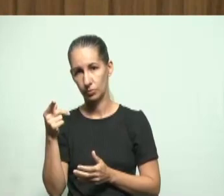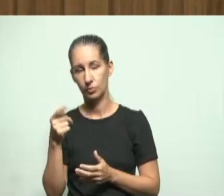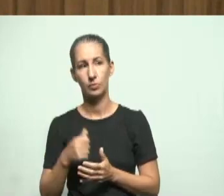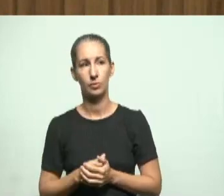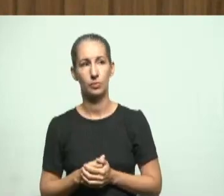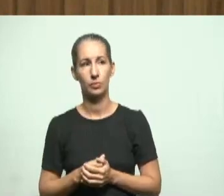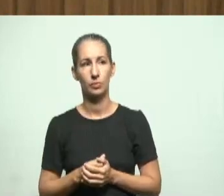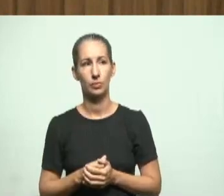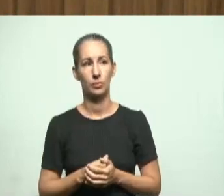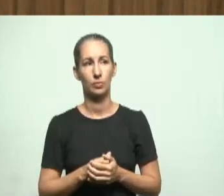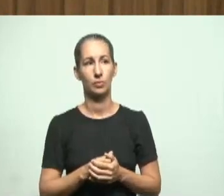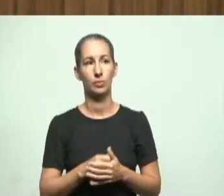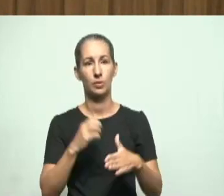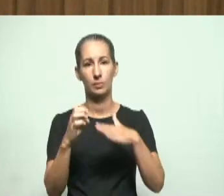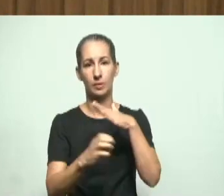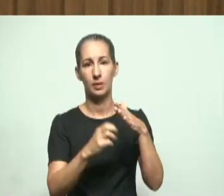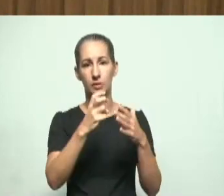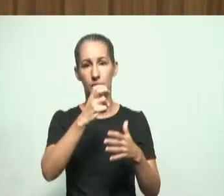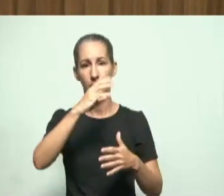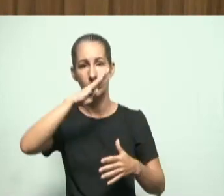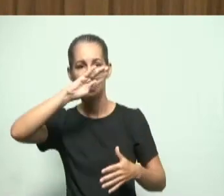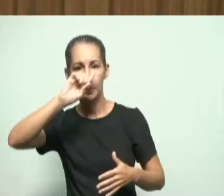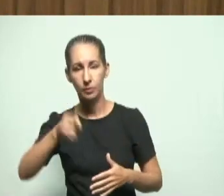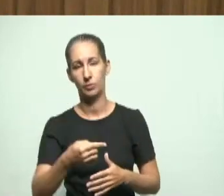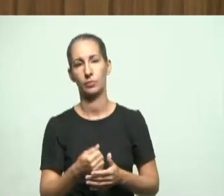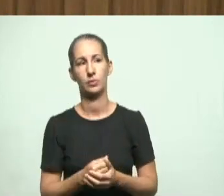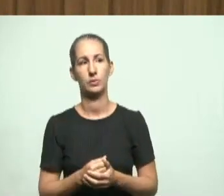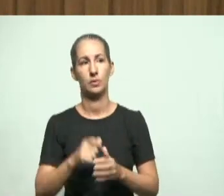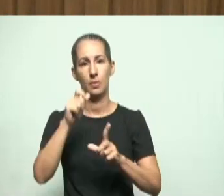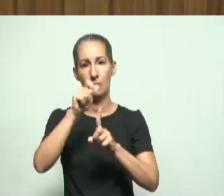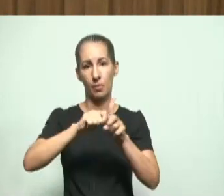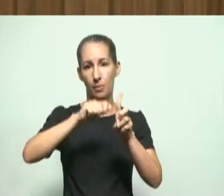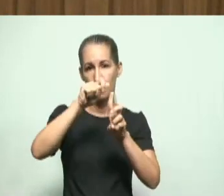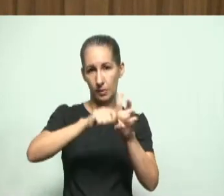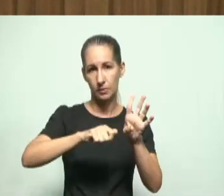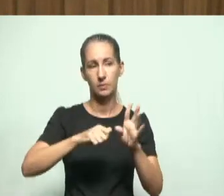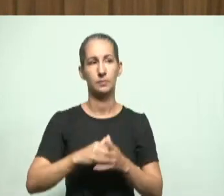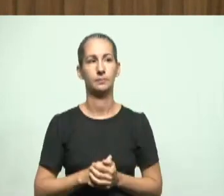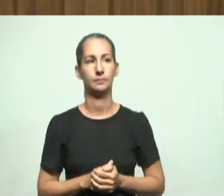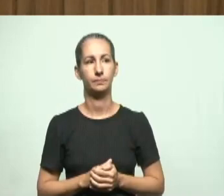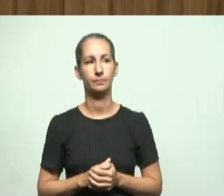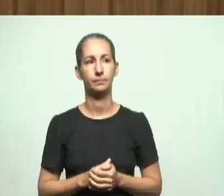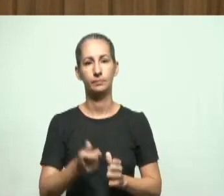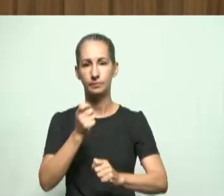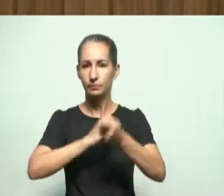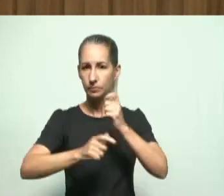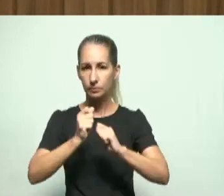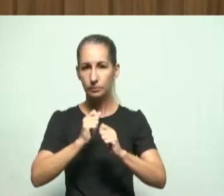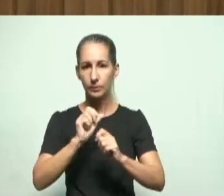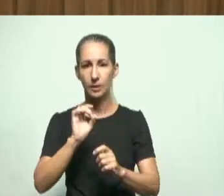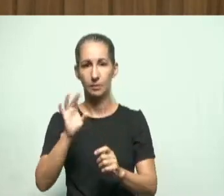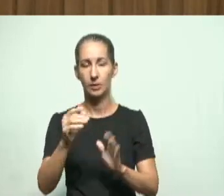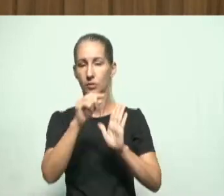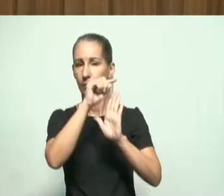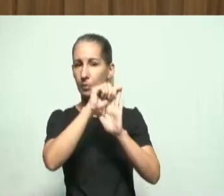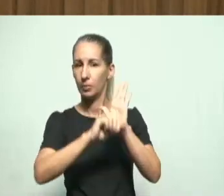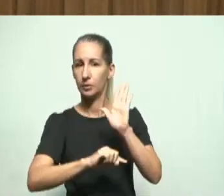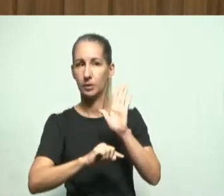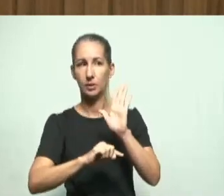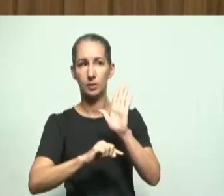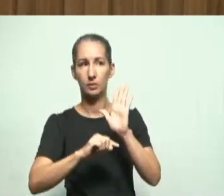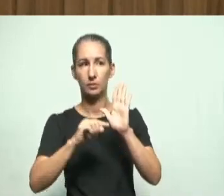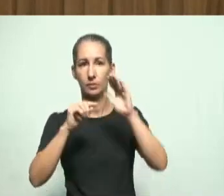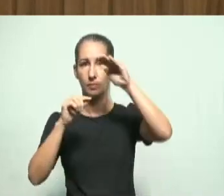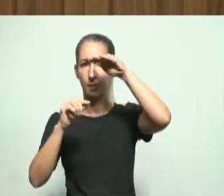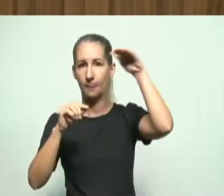para o empregador vai ser 54 milhões por mês na economia. Só que o modelo do Vale Transporte está girando aqui em